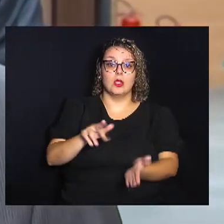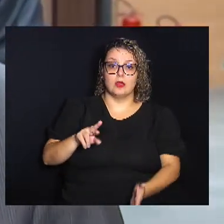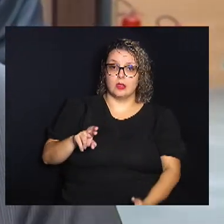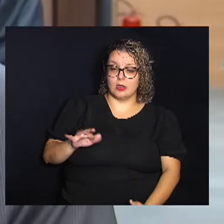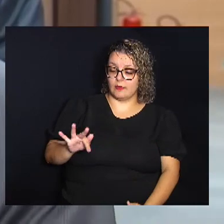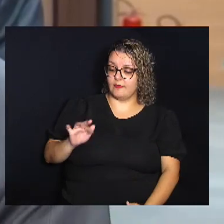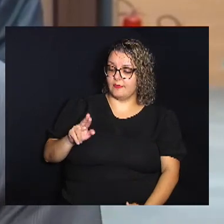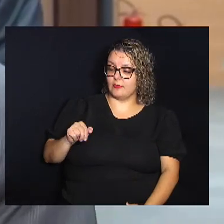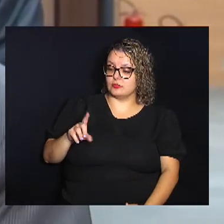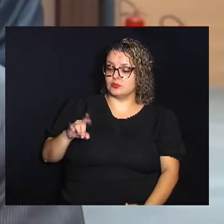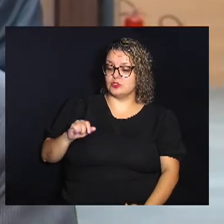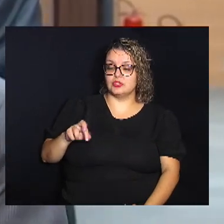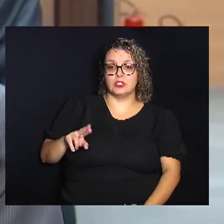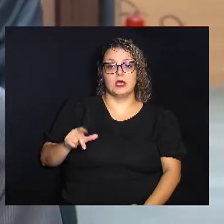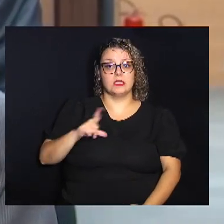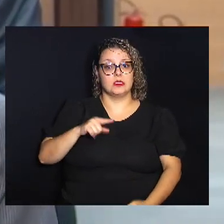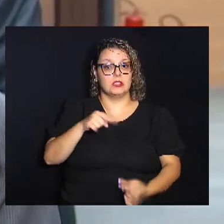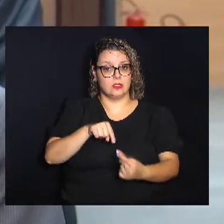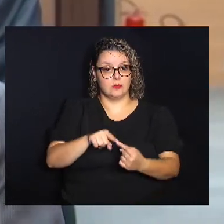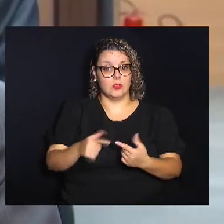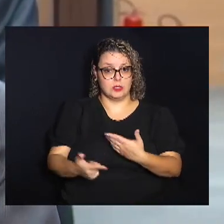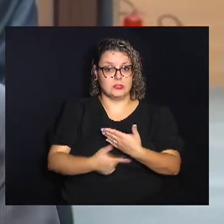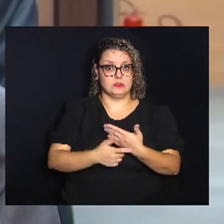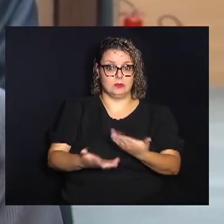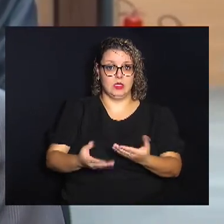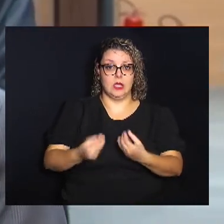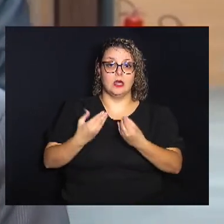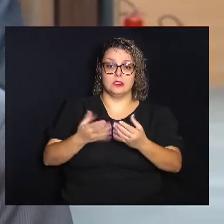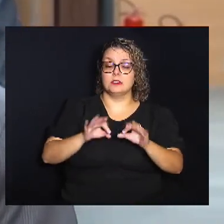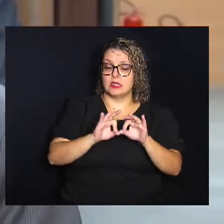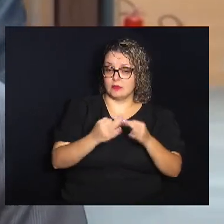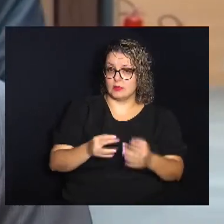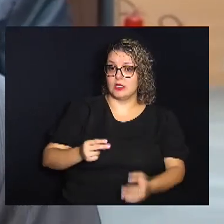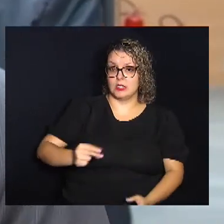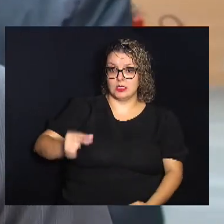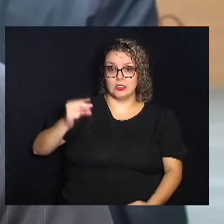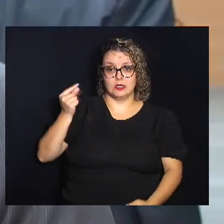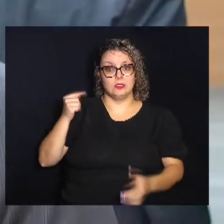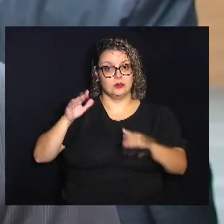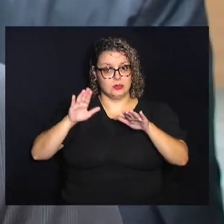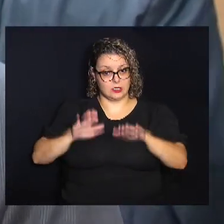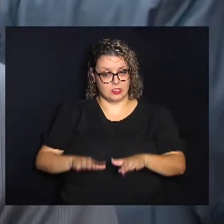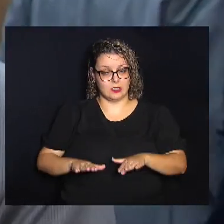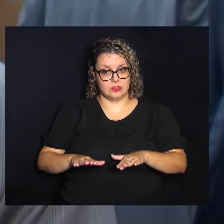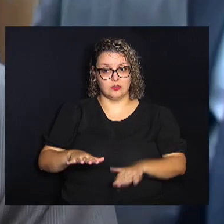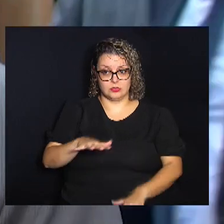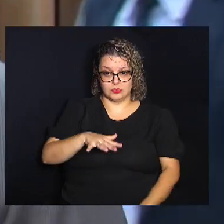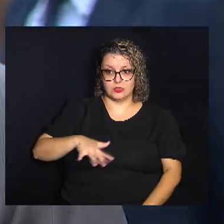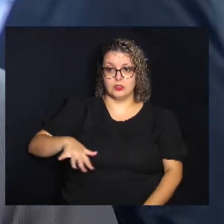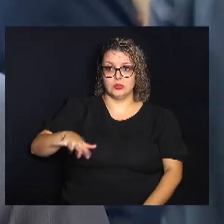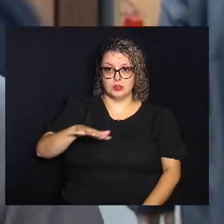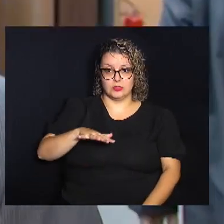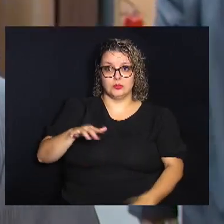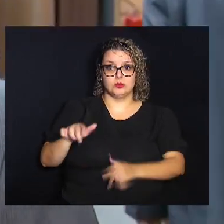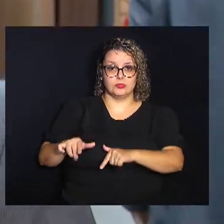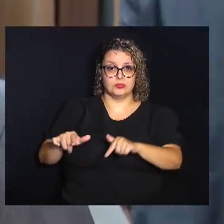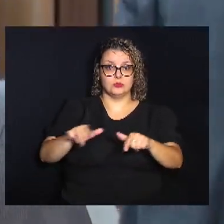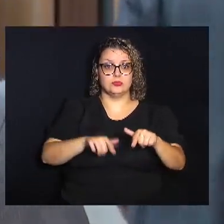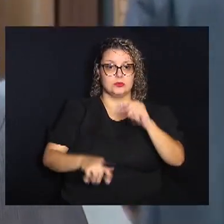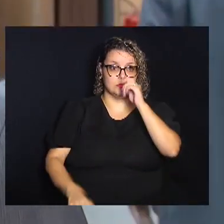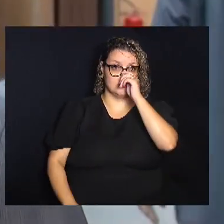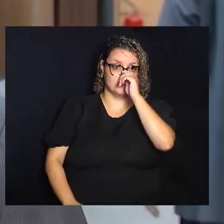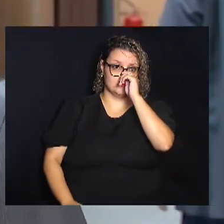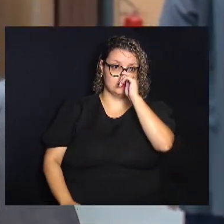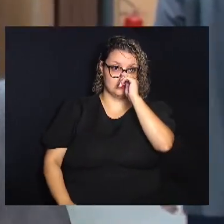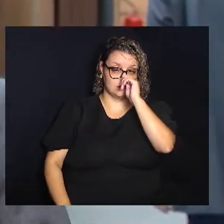esse objetivo, de dar a cada família que já está assentada nos seus espaços um